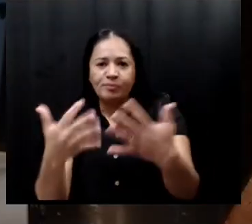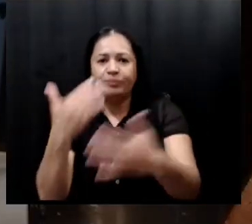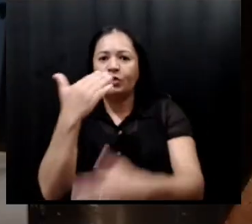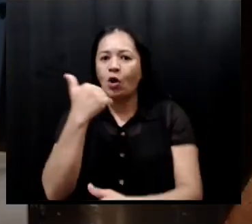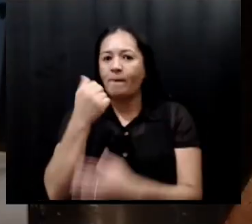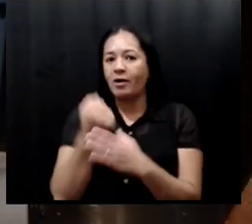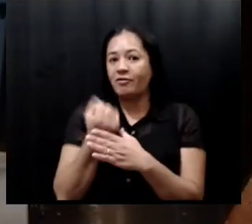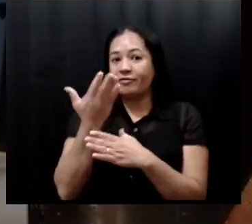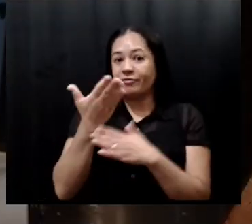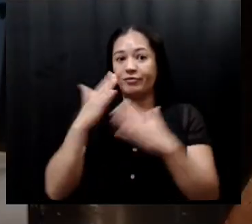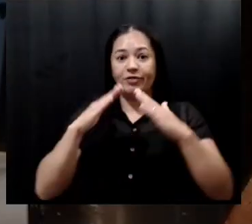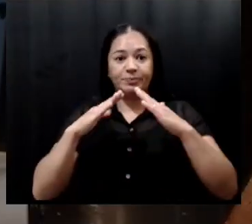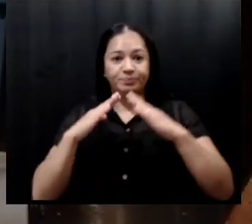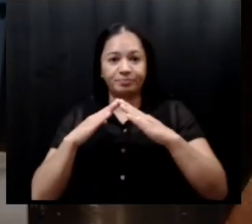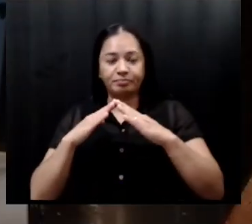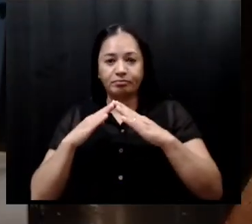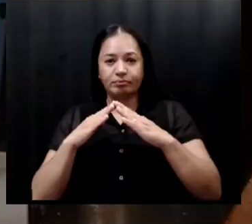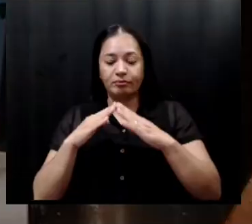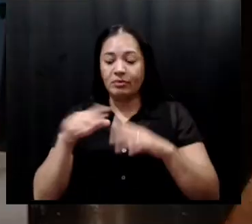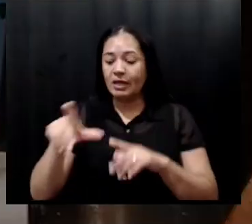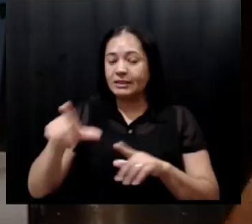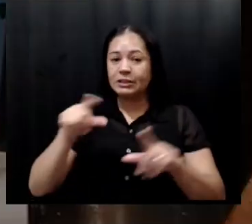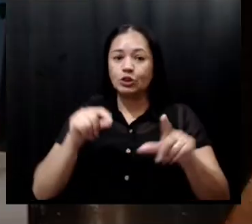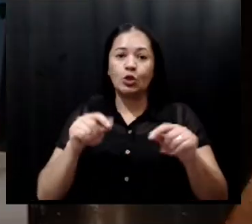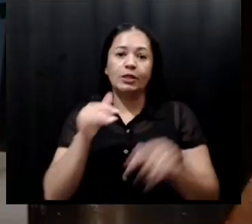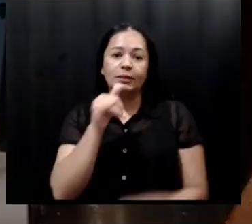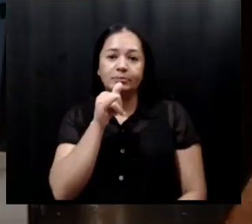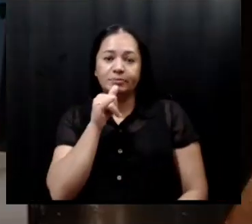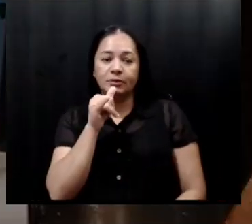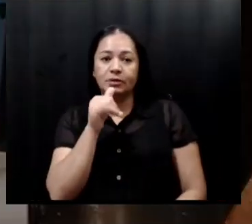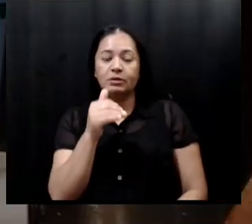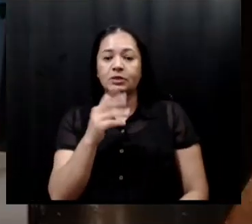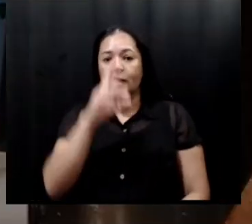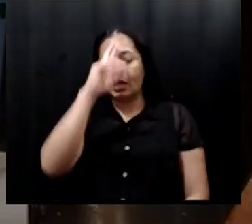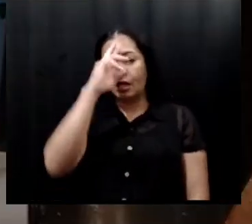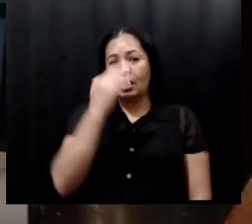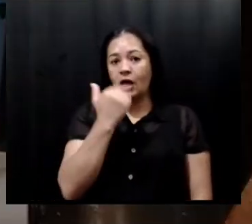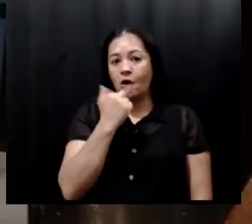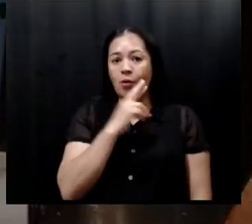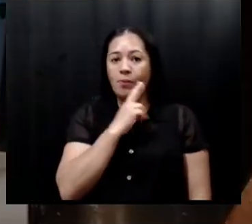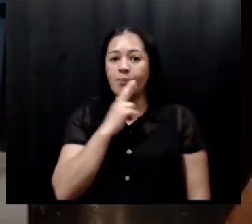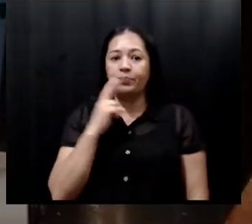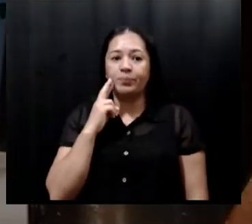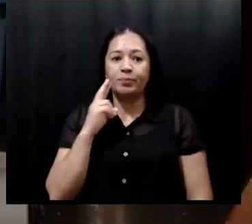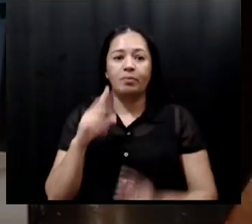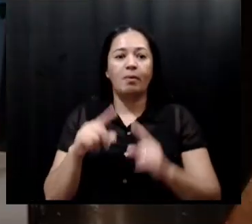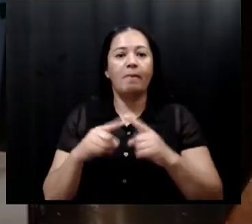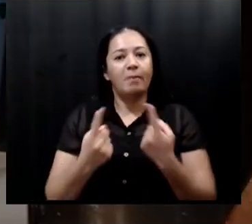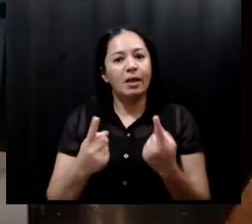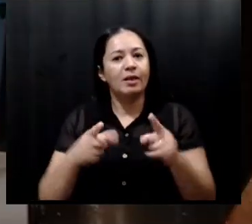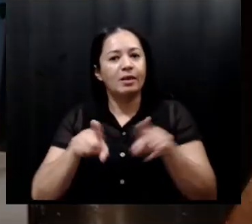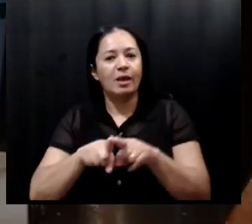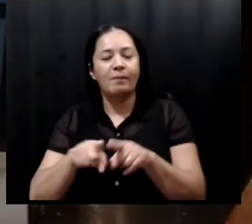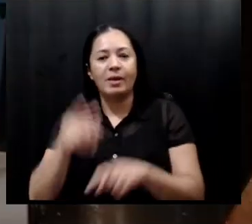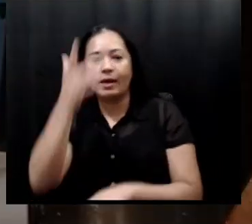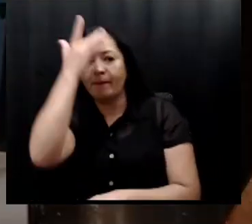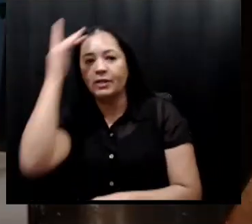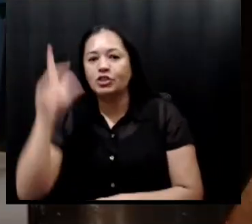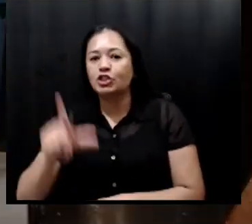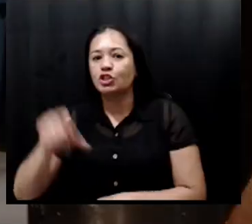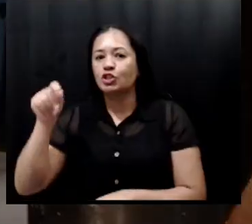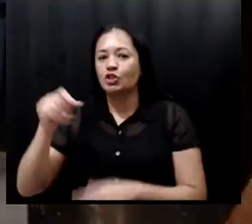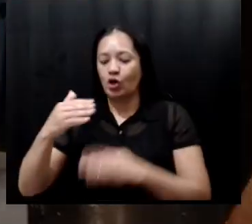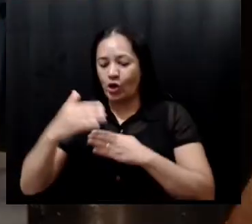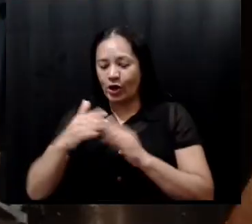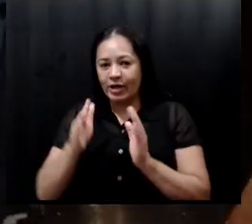Há quem decide, por exemplo, almoçar em um restaurante, mas há também quem prefere levar a marmita para